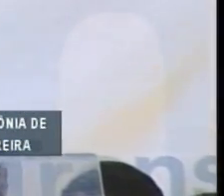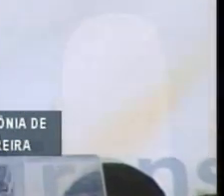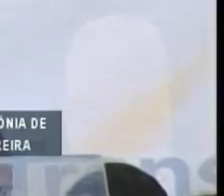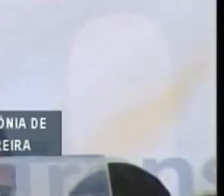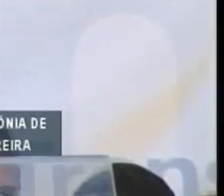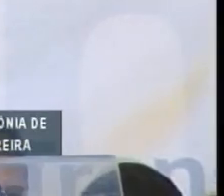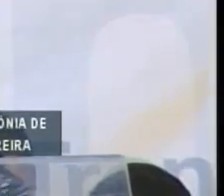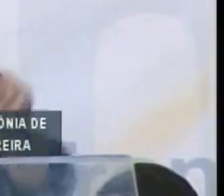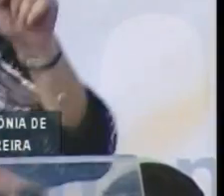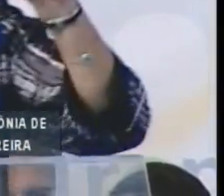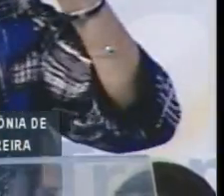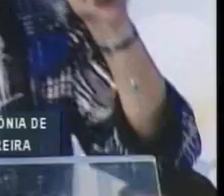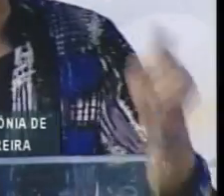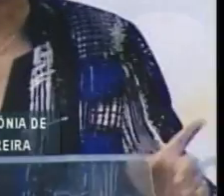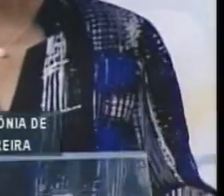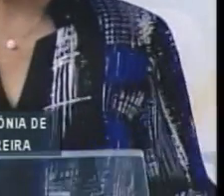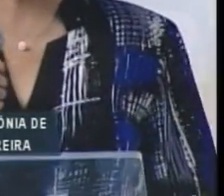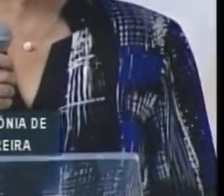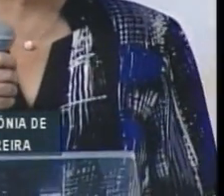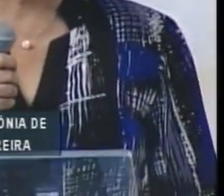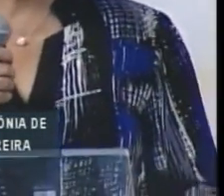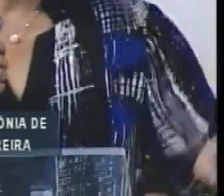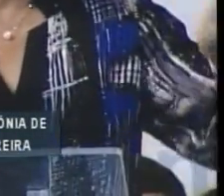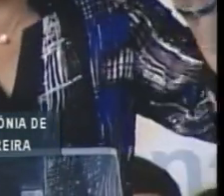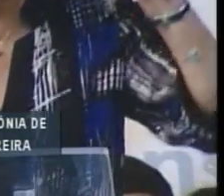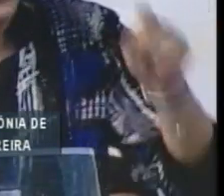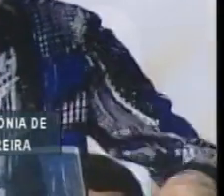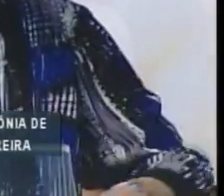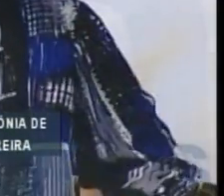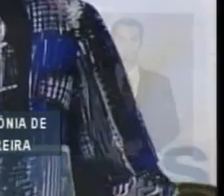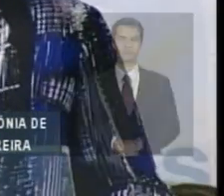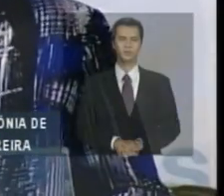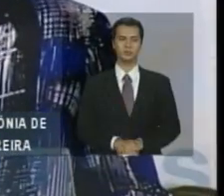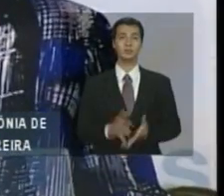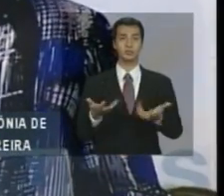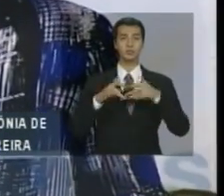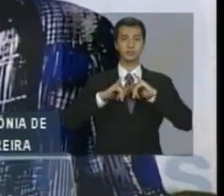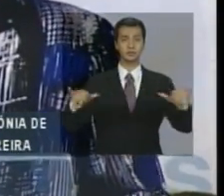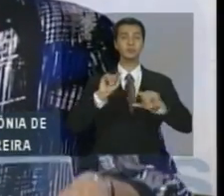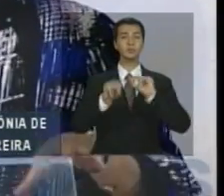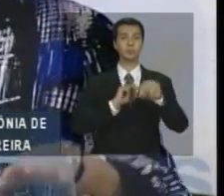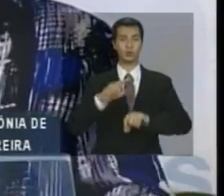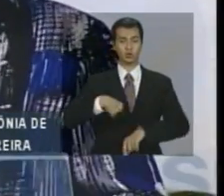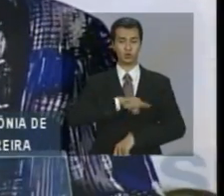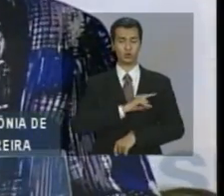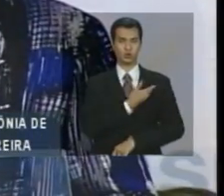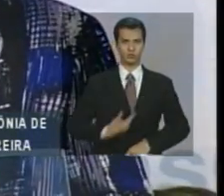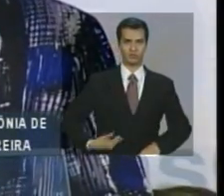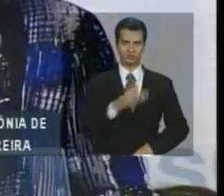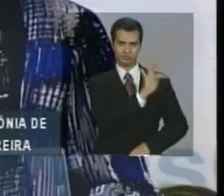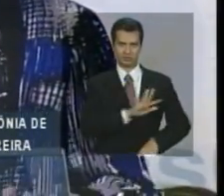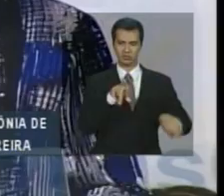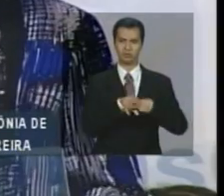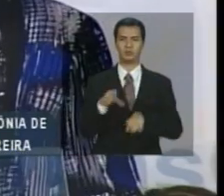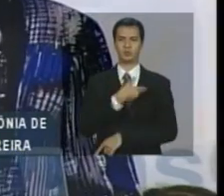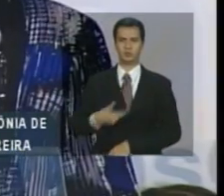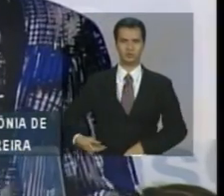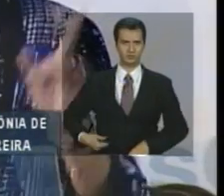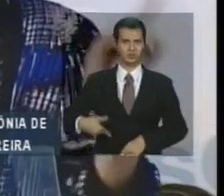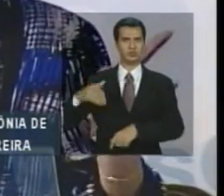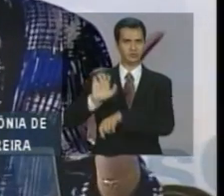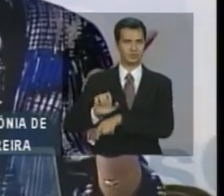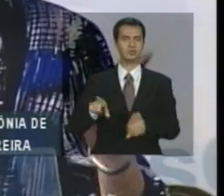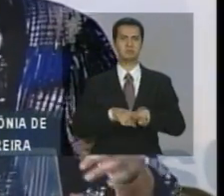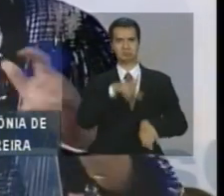do Estado do Rio de Janeiro, gerando mais emprego, melhorando a qualidade do emprego e garantindo,